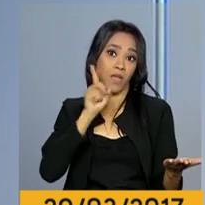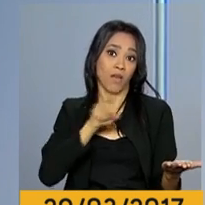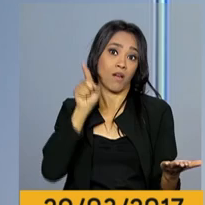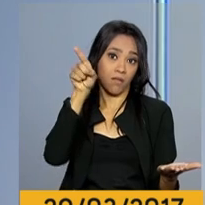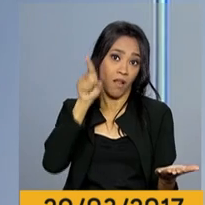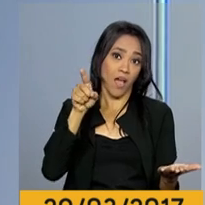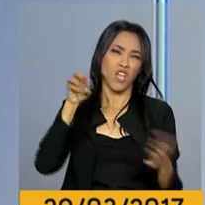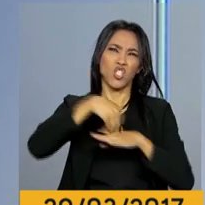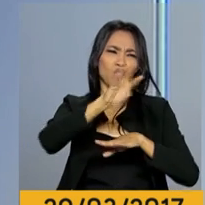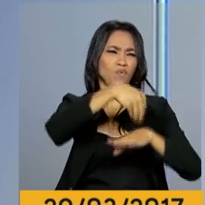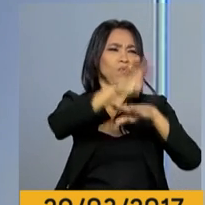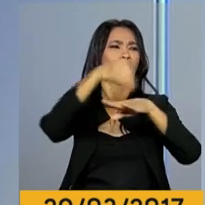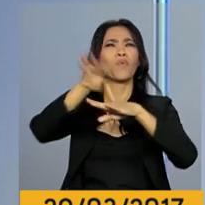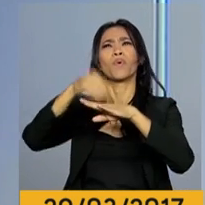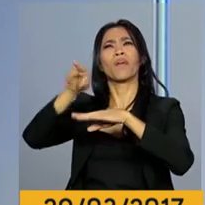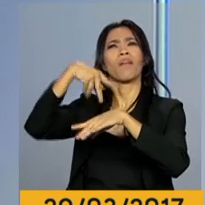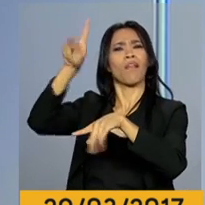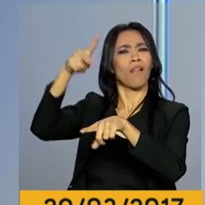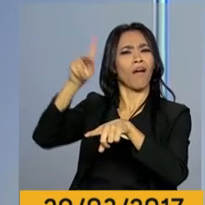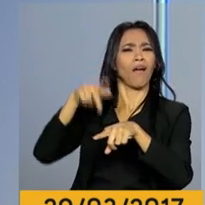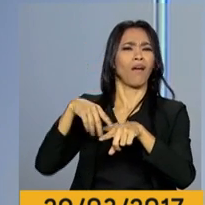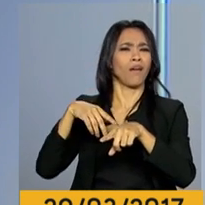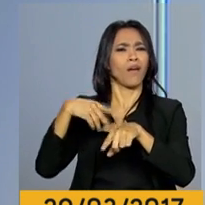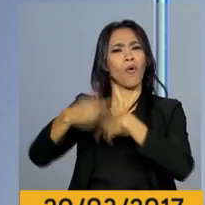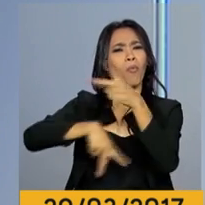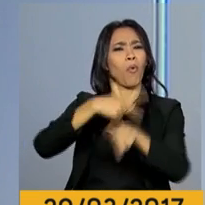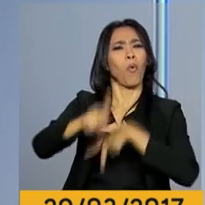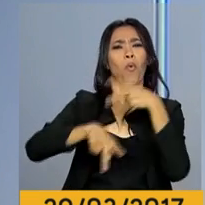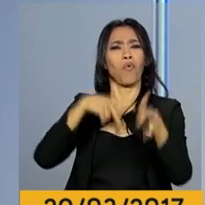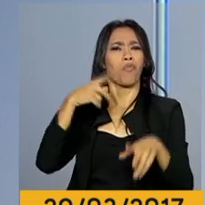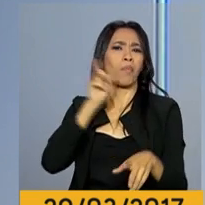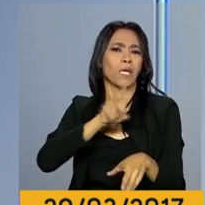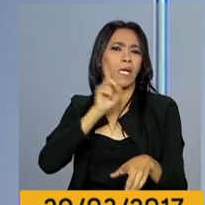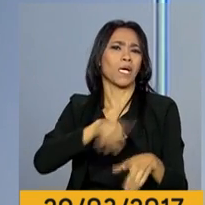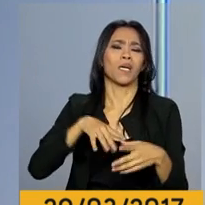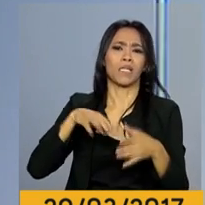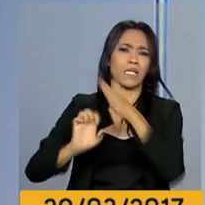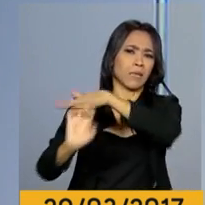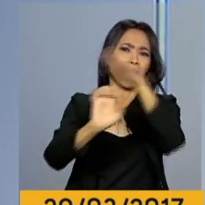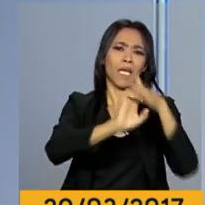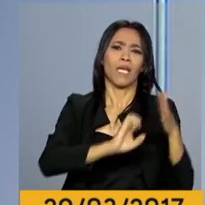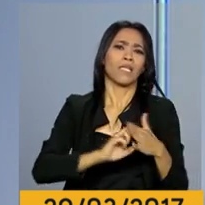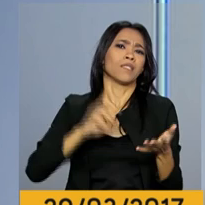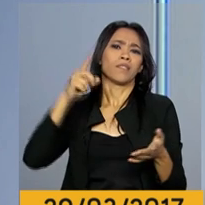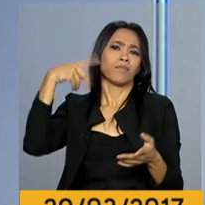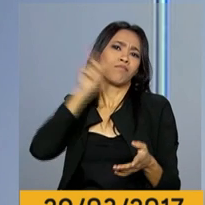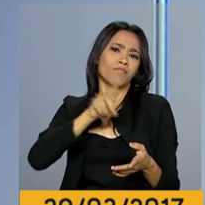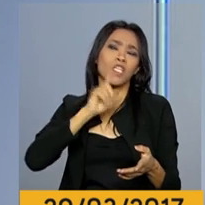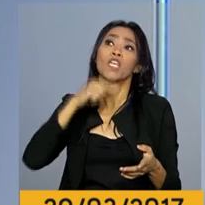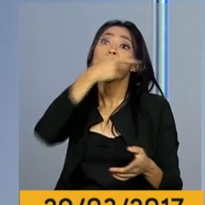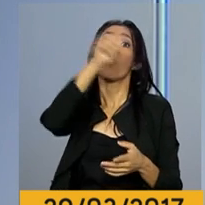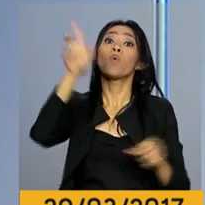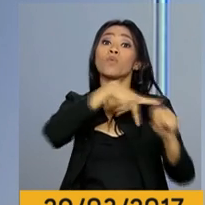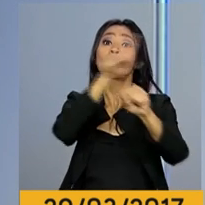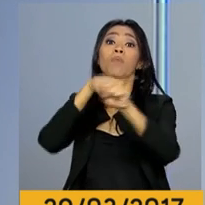imprensa americana a população de outros países